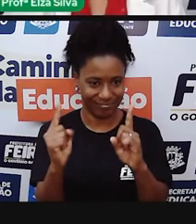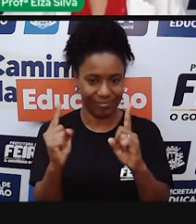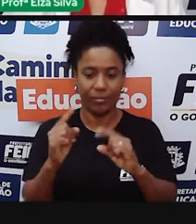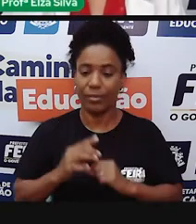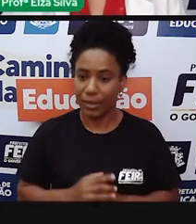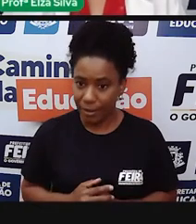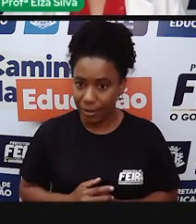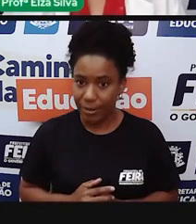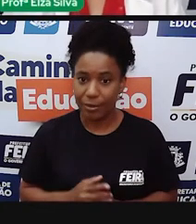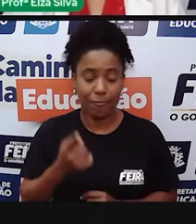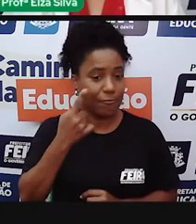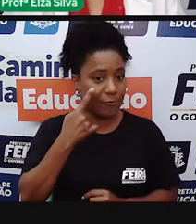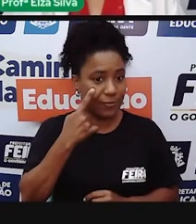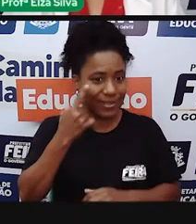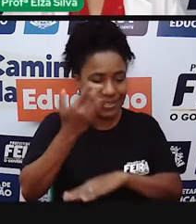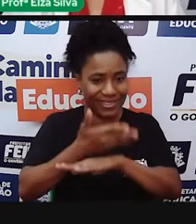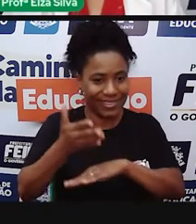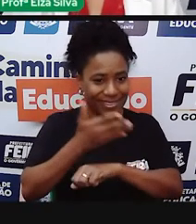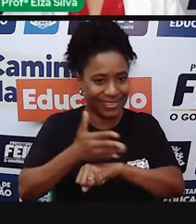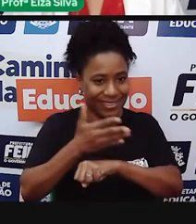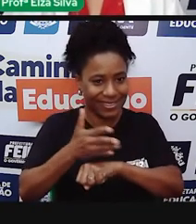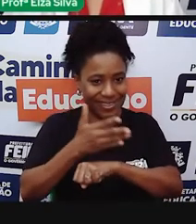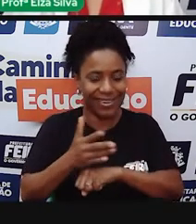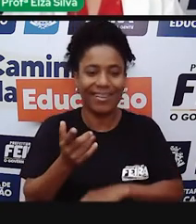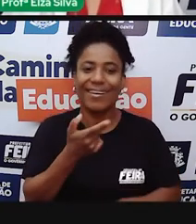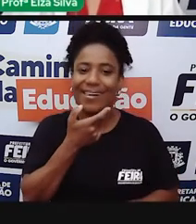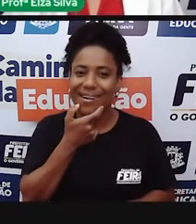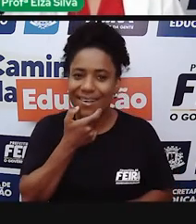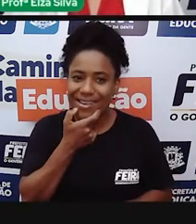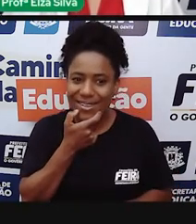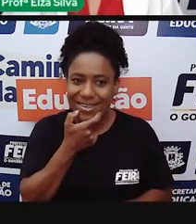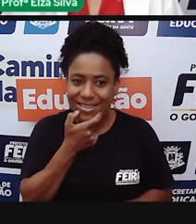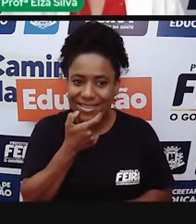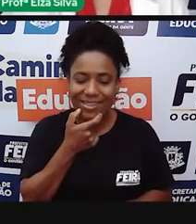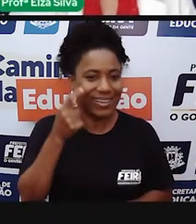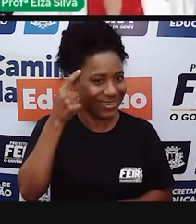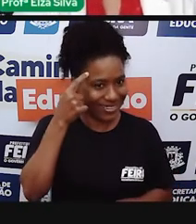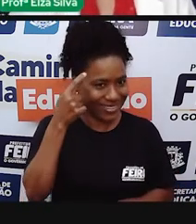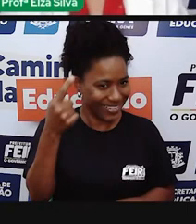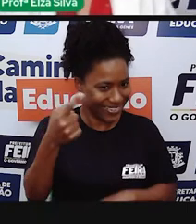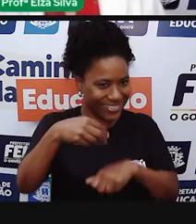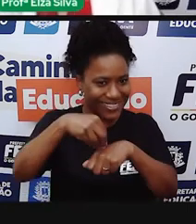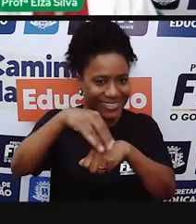inglês. Lembram da dica? Utilizando o Google Tradutor.